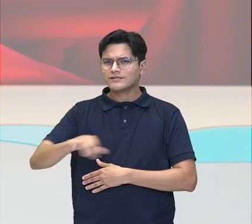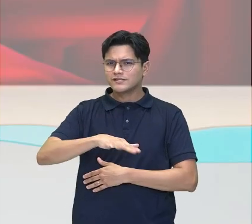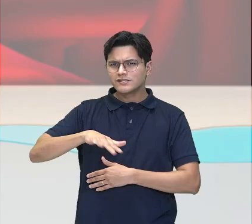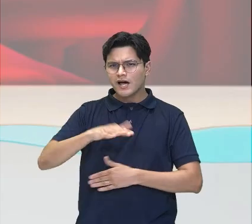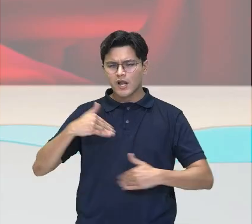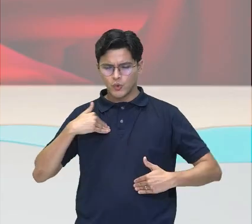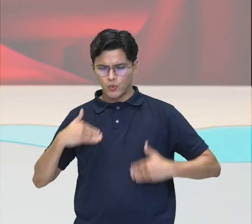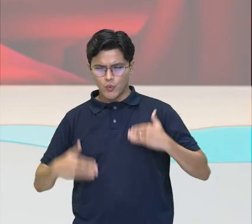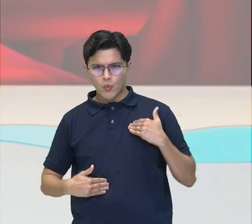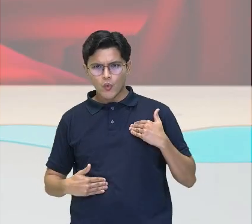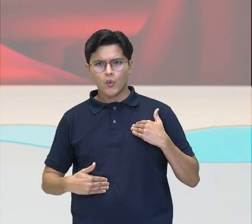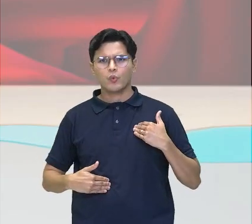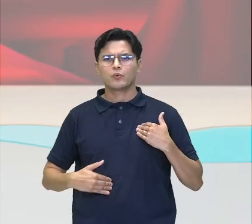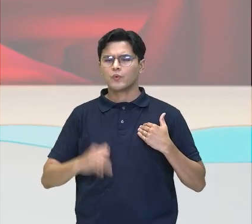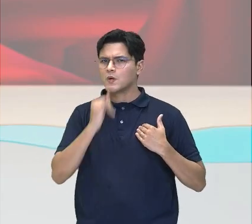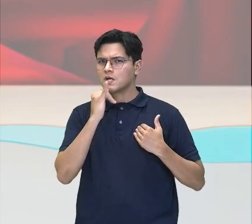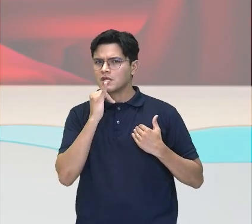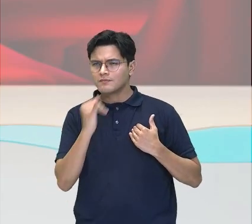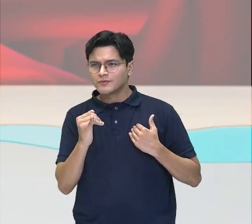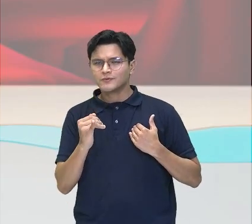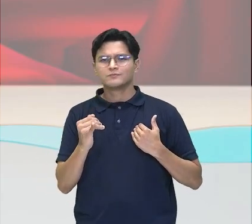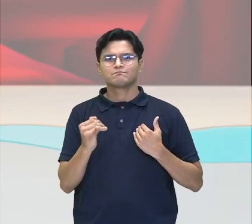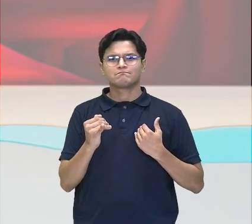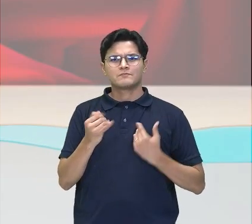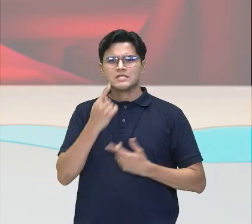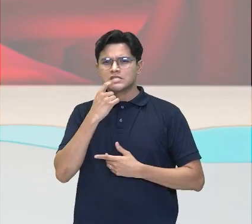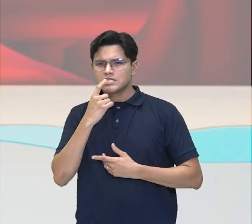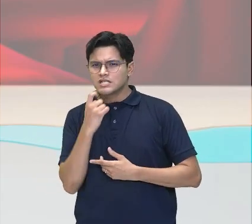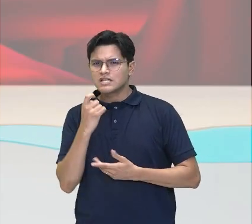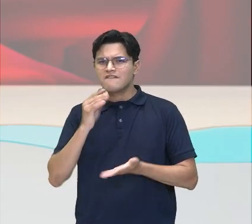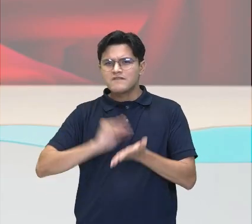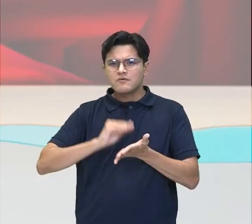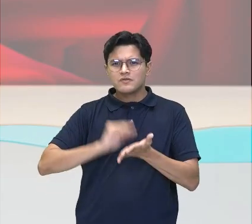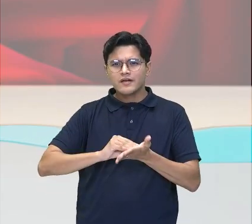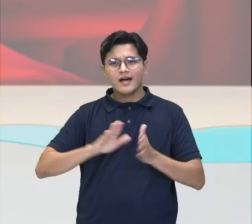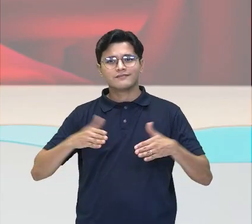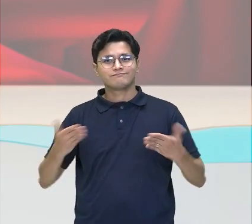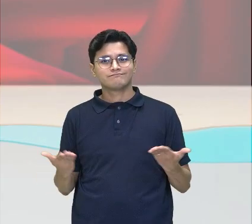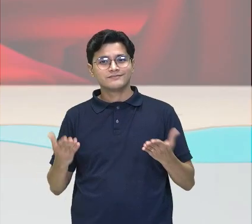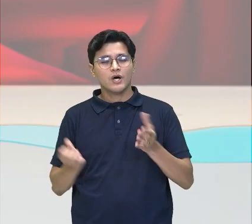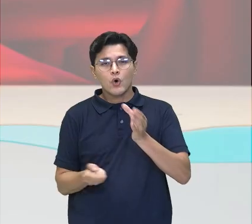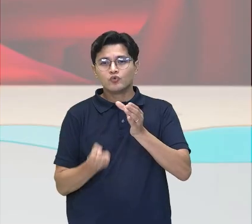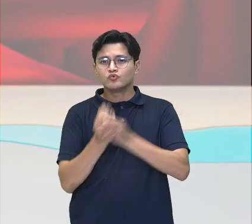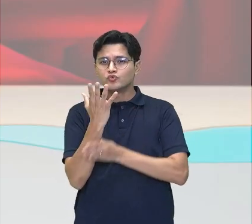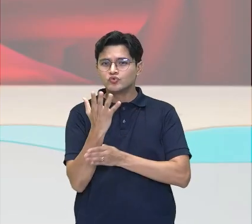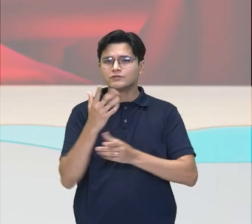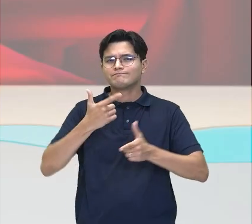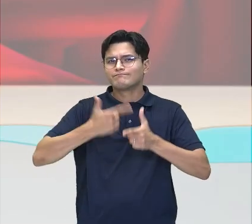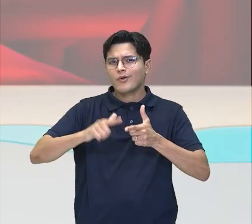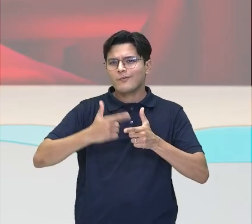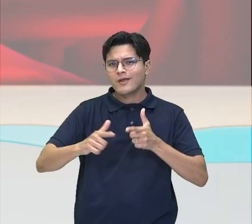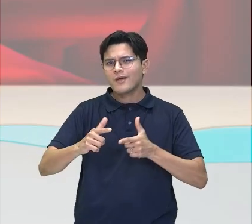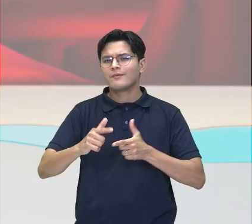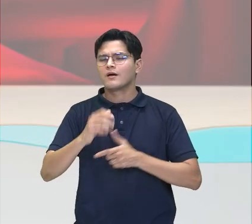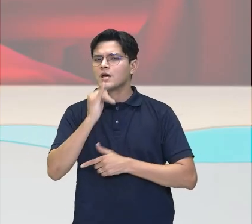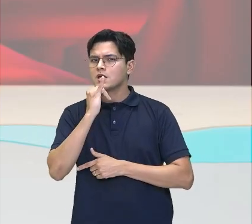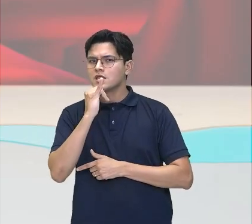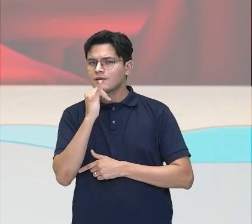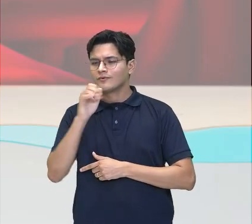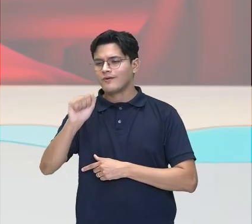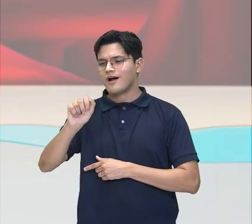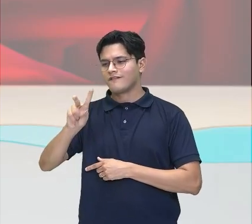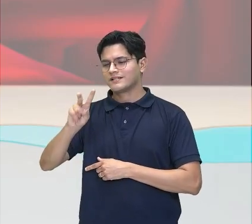perder funcionalidade, tá bom? E aí podem desencadear problemas como o ataque vascular cerebral,